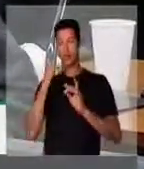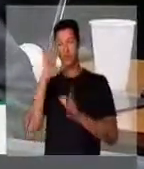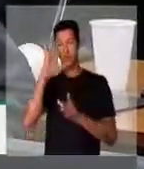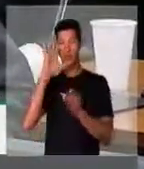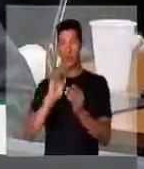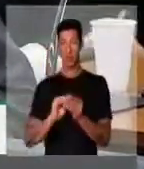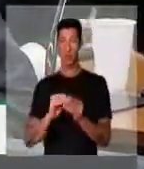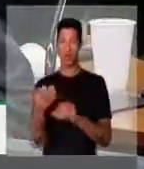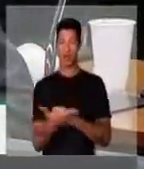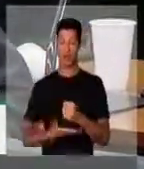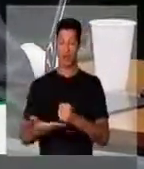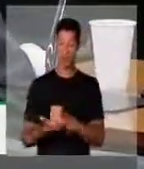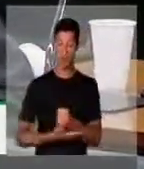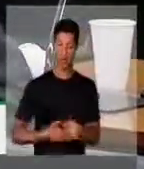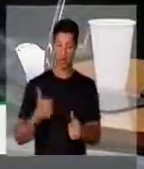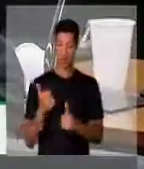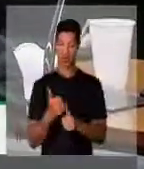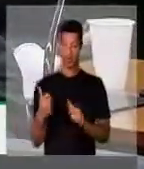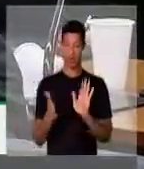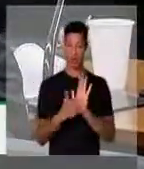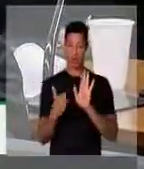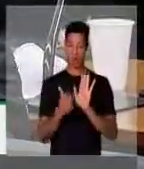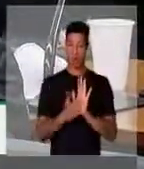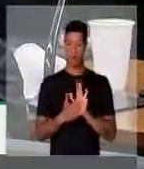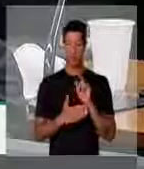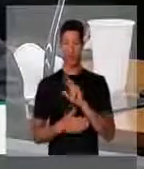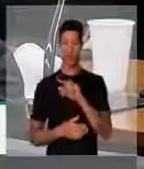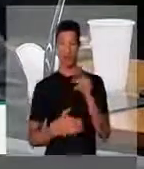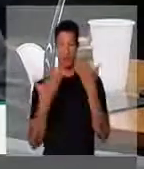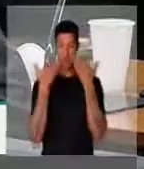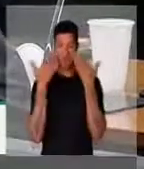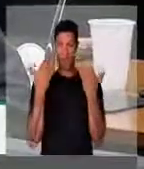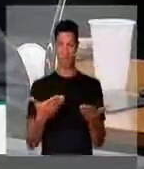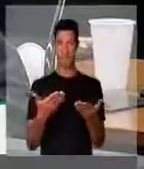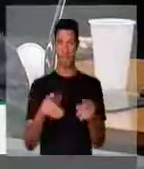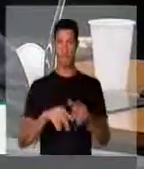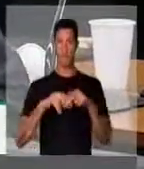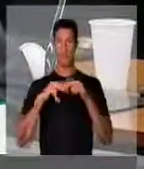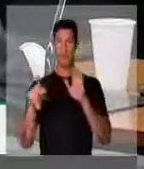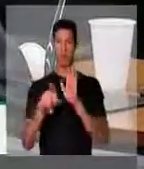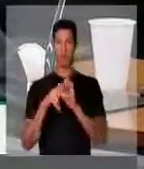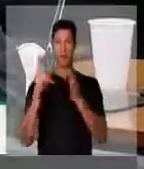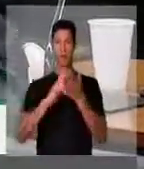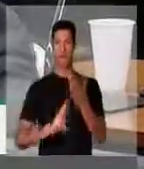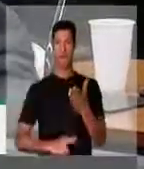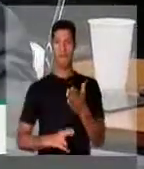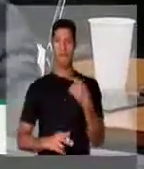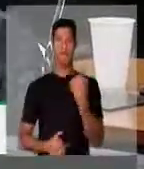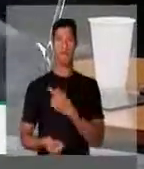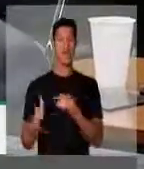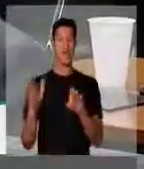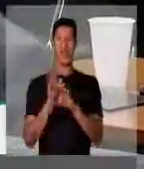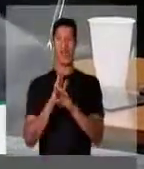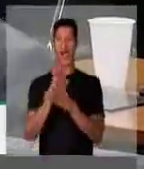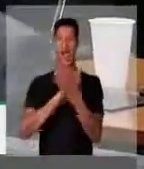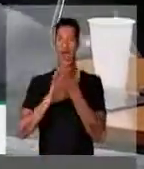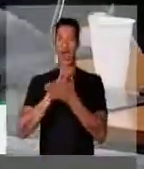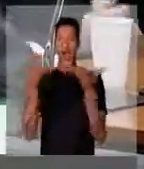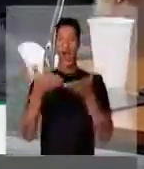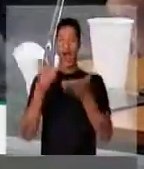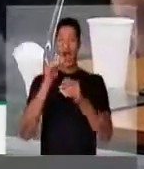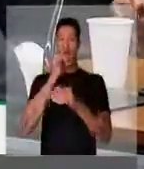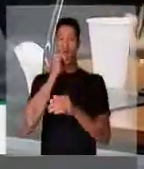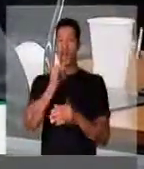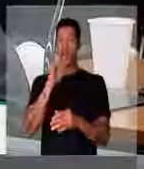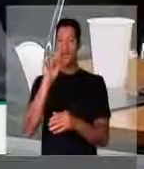compreender a base, o substrato da proposta que seria apresentada pelo próprio relator, não chegou. E agora